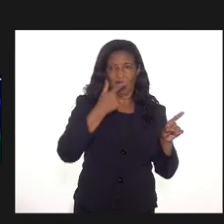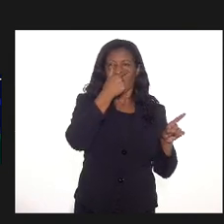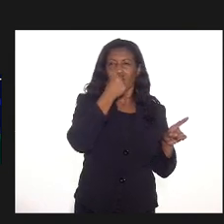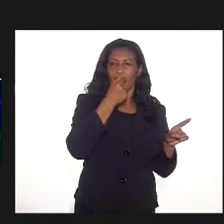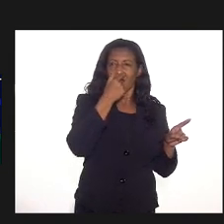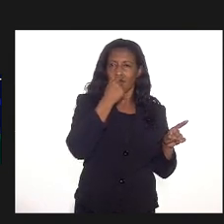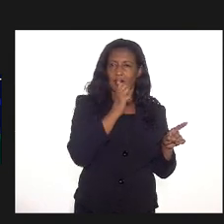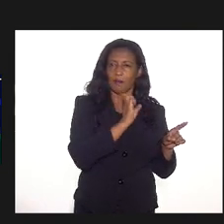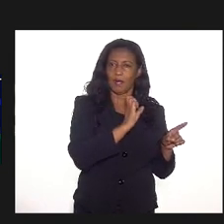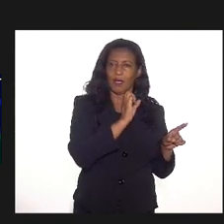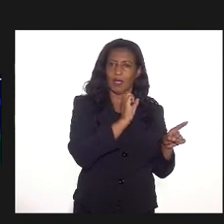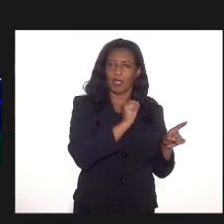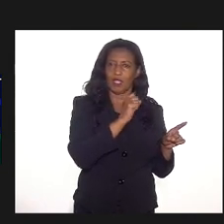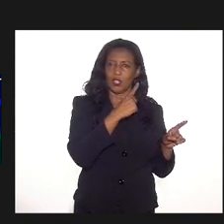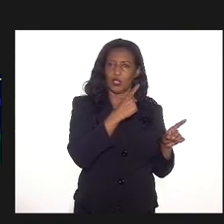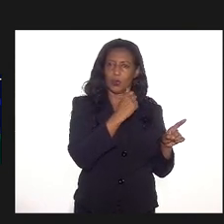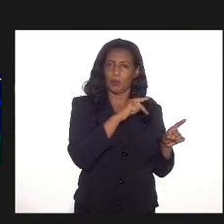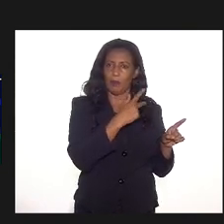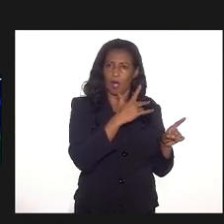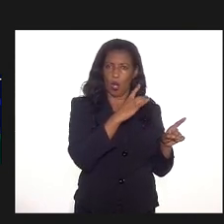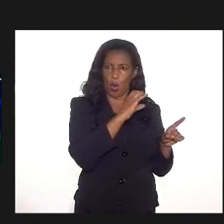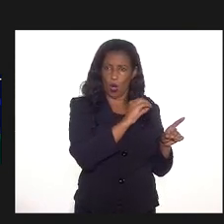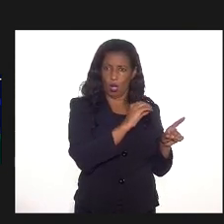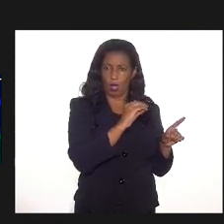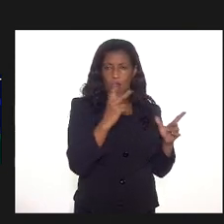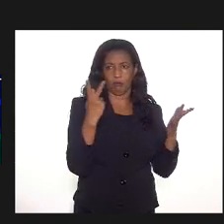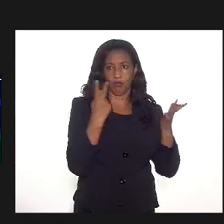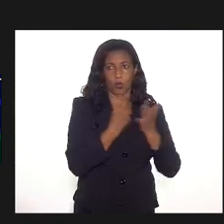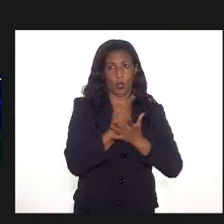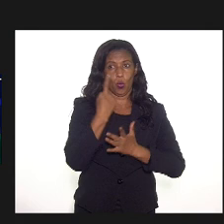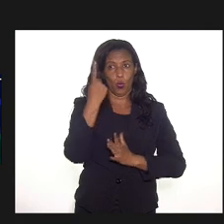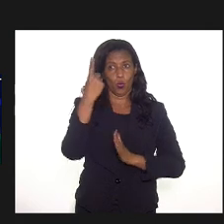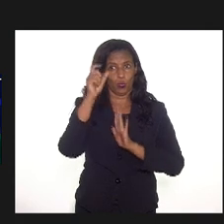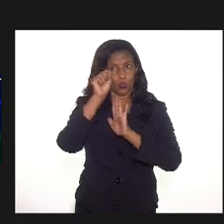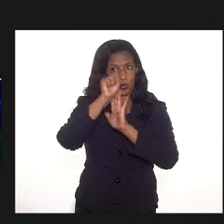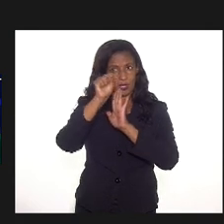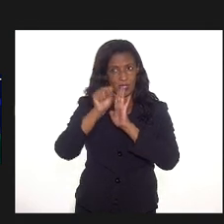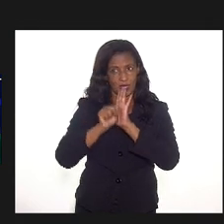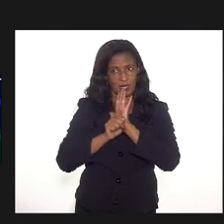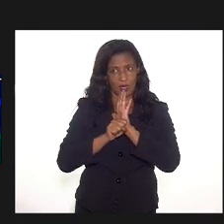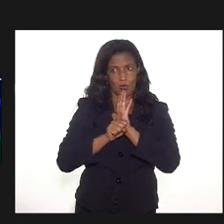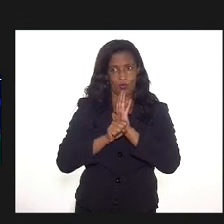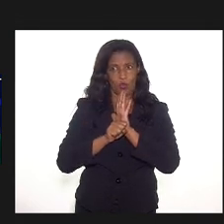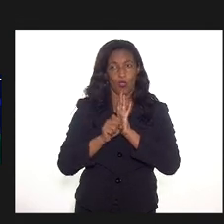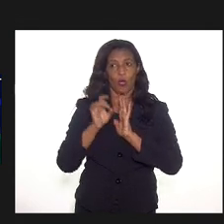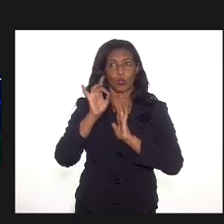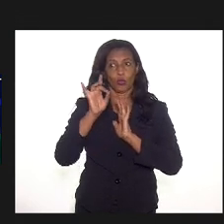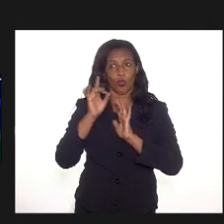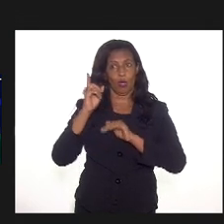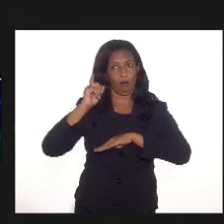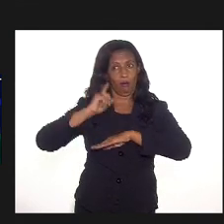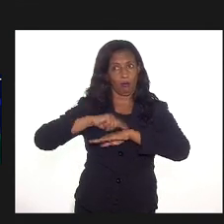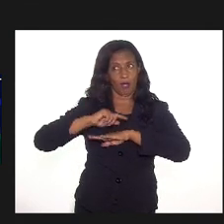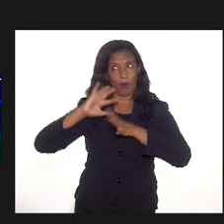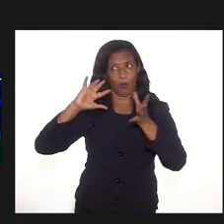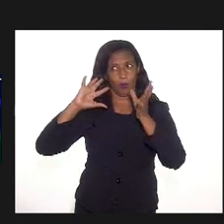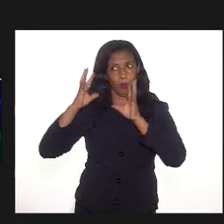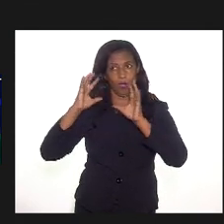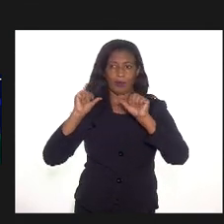o espaçamento foi de um século, só que os tempos estão mudados,